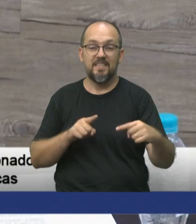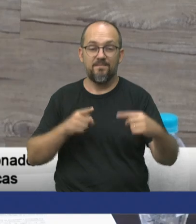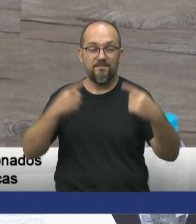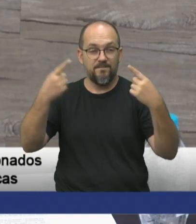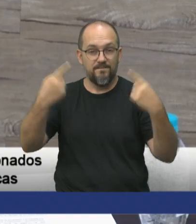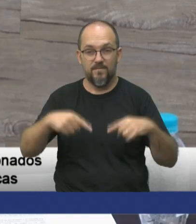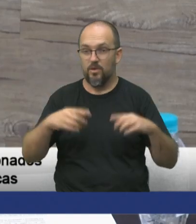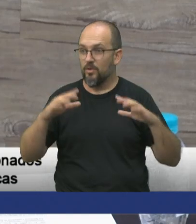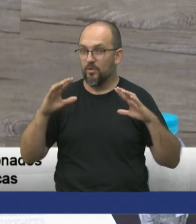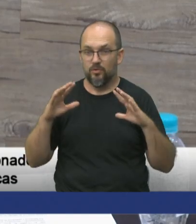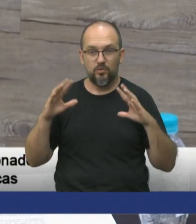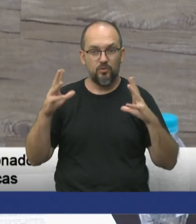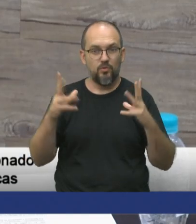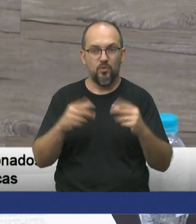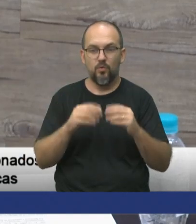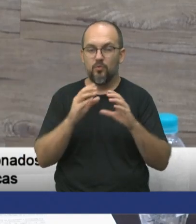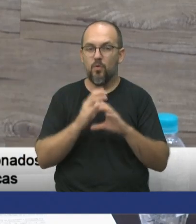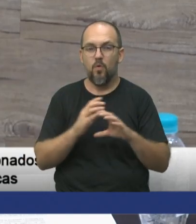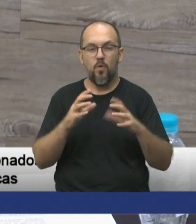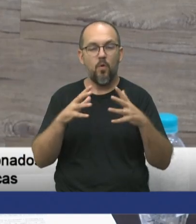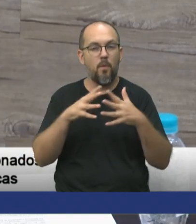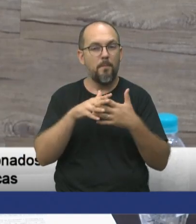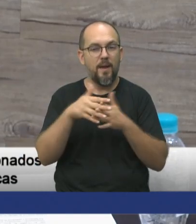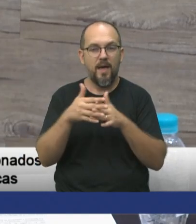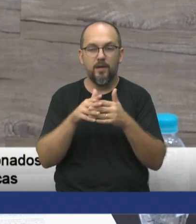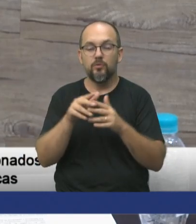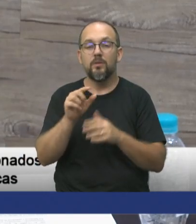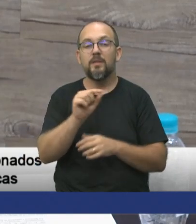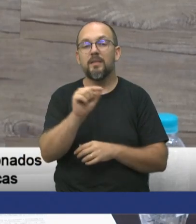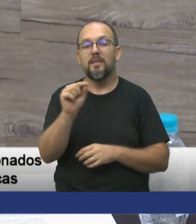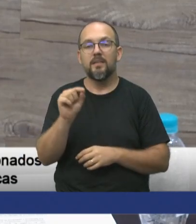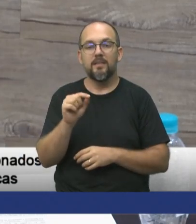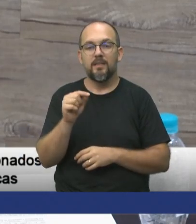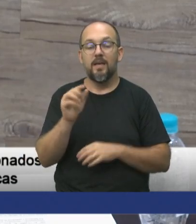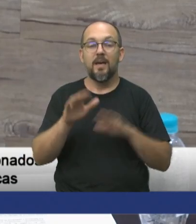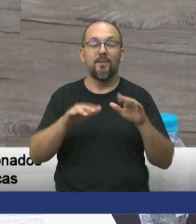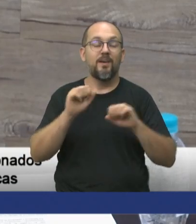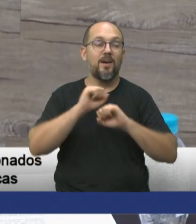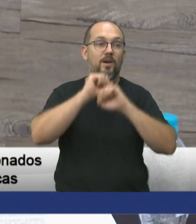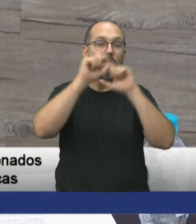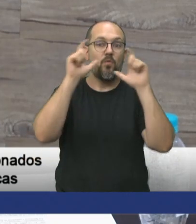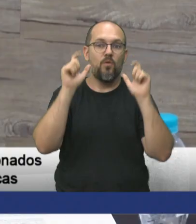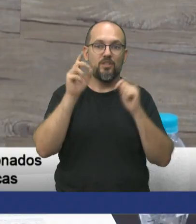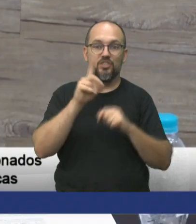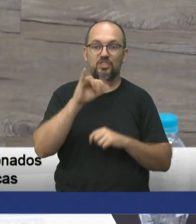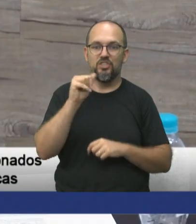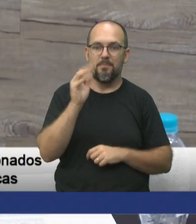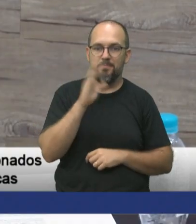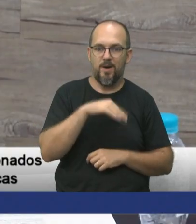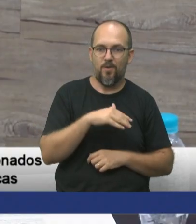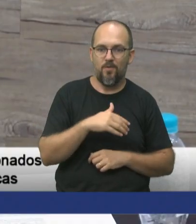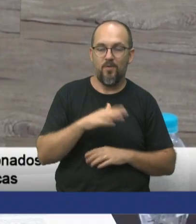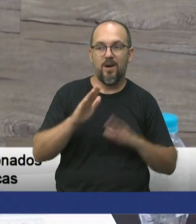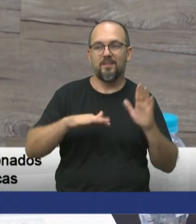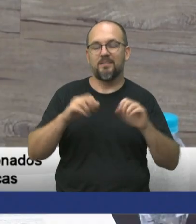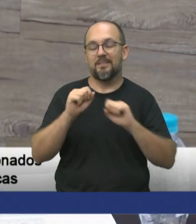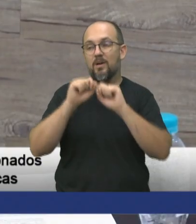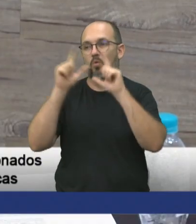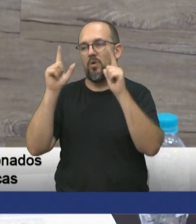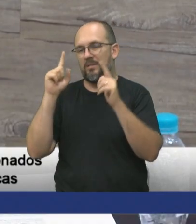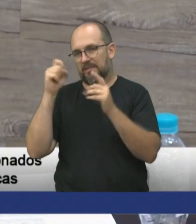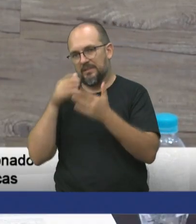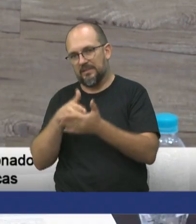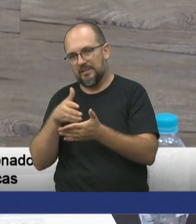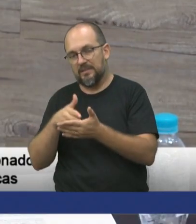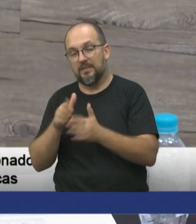suas múltiplas complexidades. Quem não acorda com um dia mal, quem não acorda com dificuldades, quem não dorme